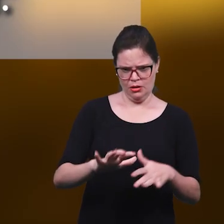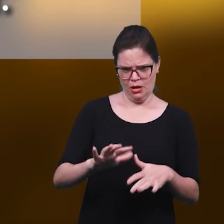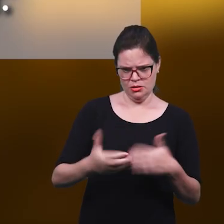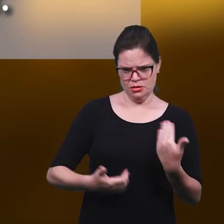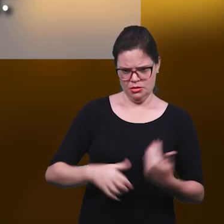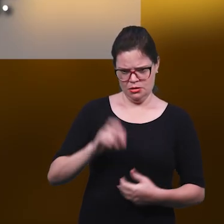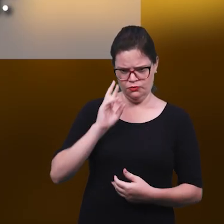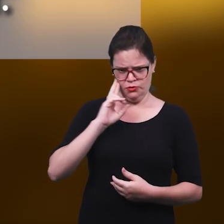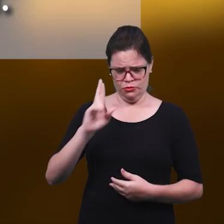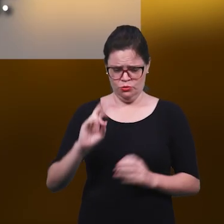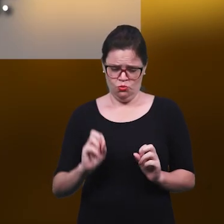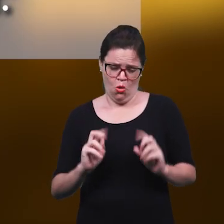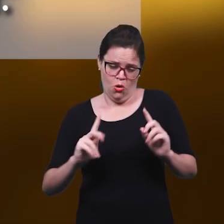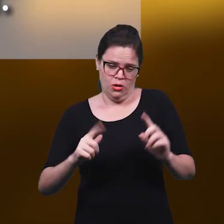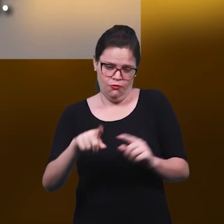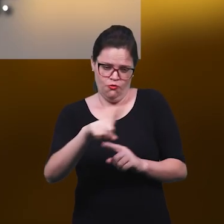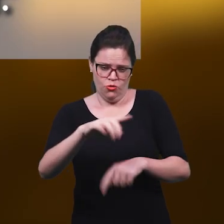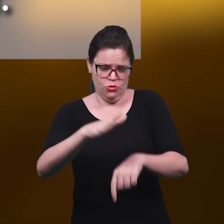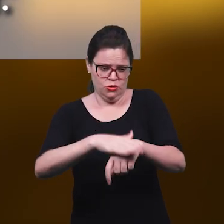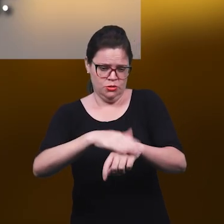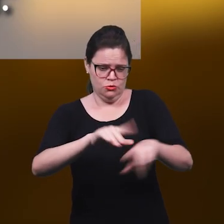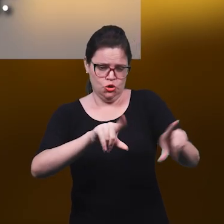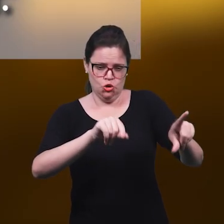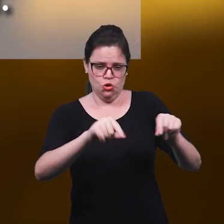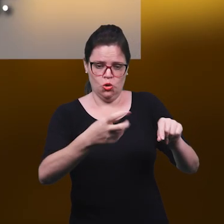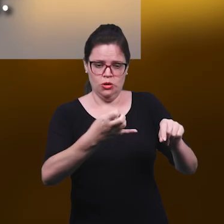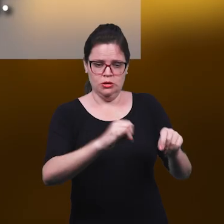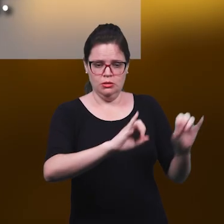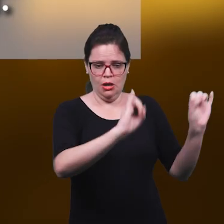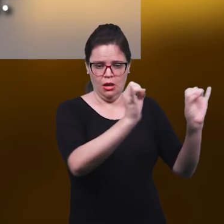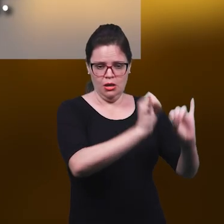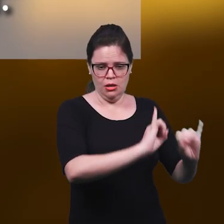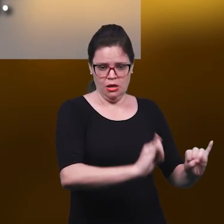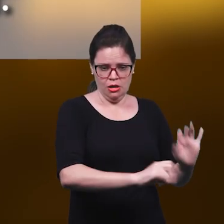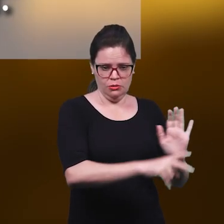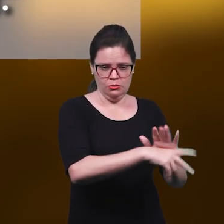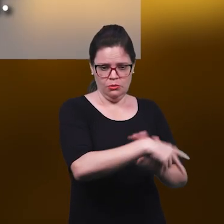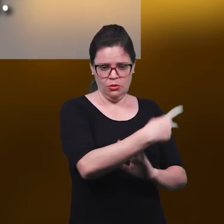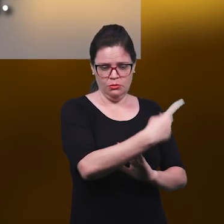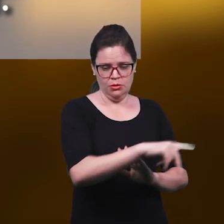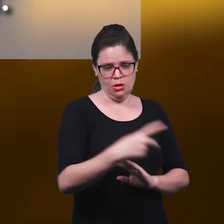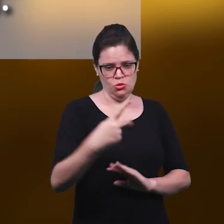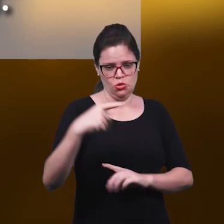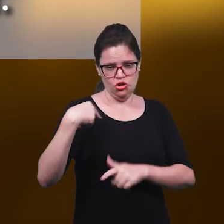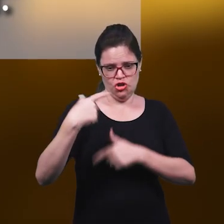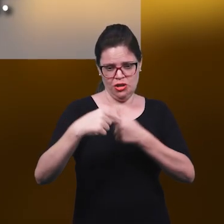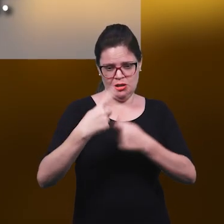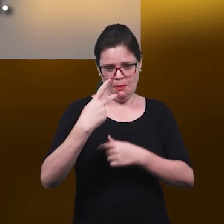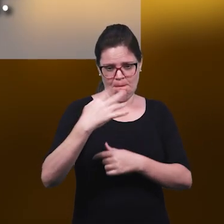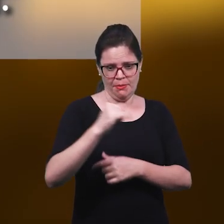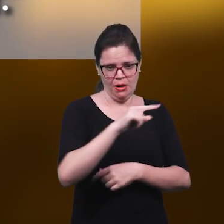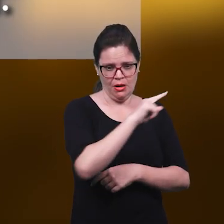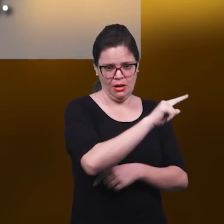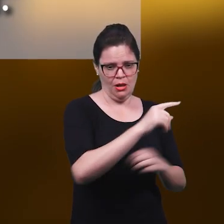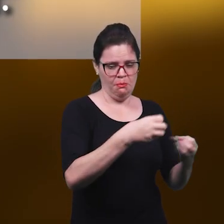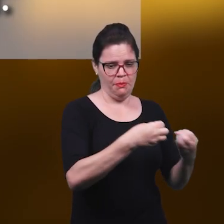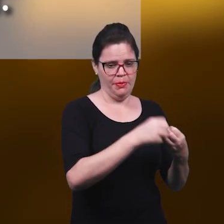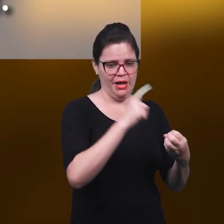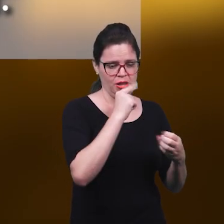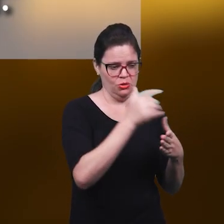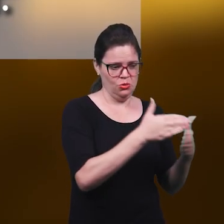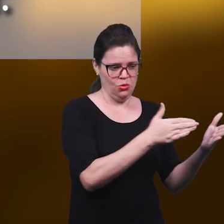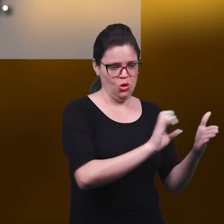escolhei hoje a quem servais. Se os deuses a quem serviram vossos pais, que estavam da além do